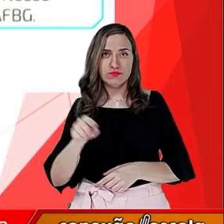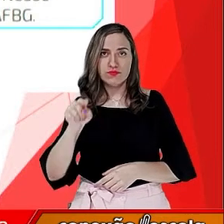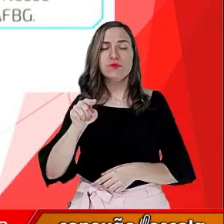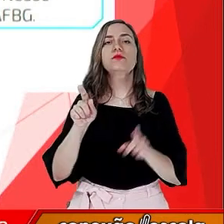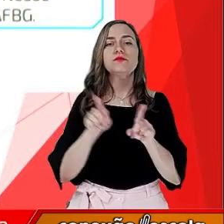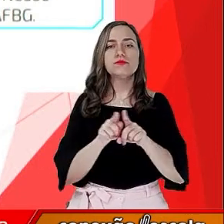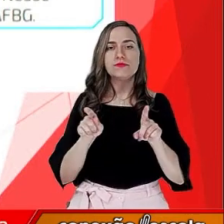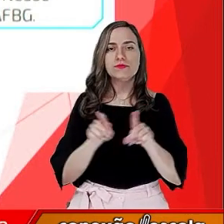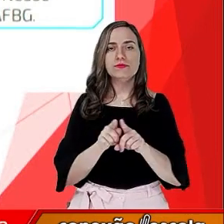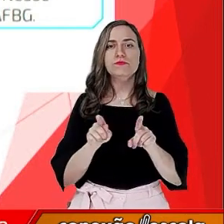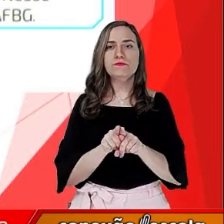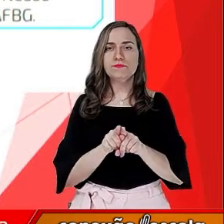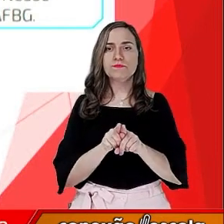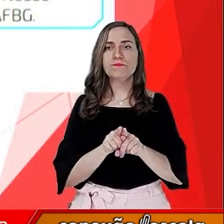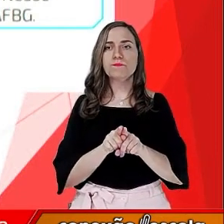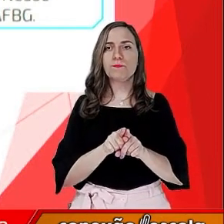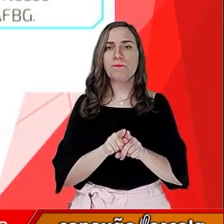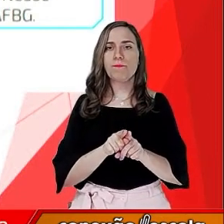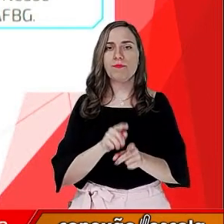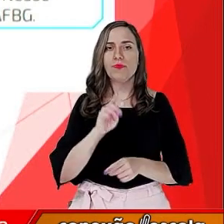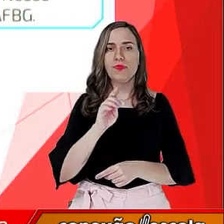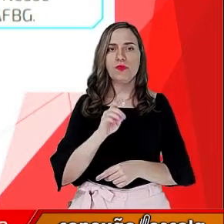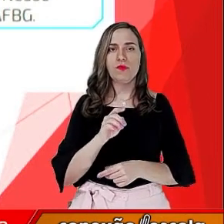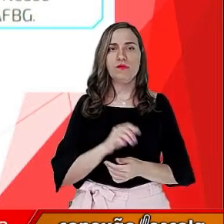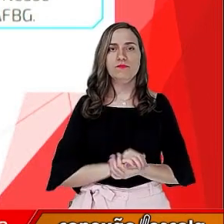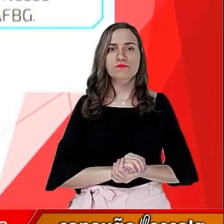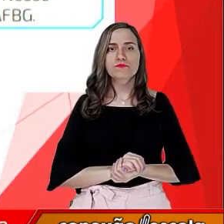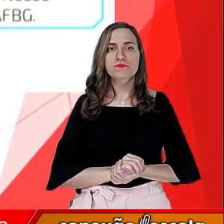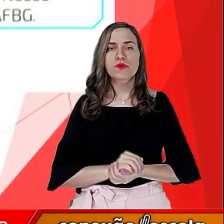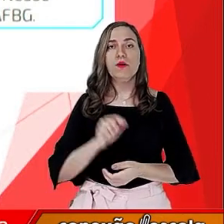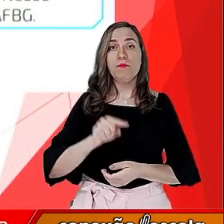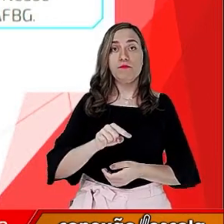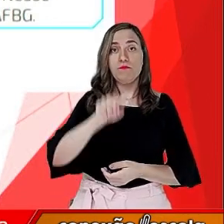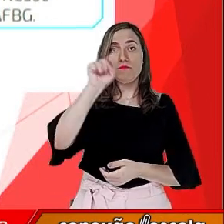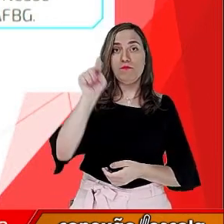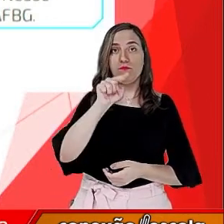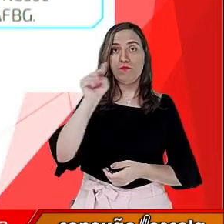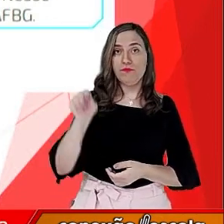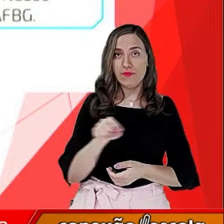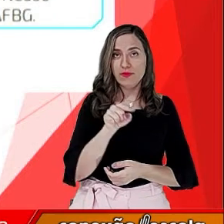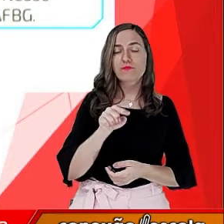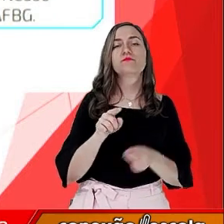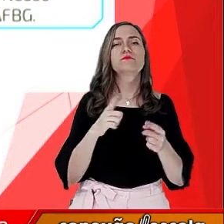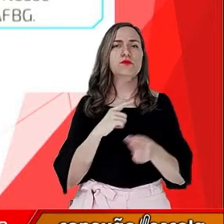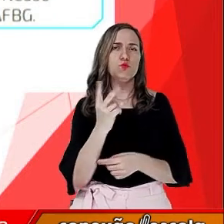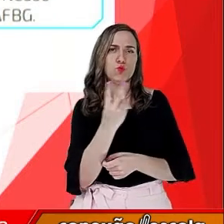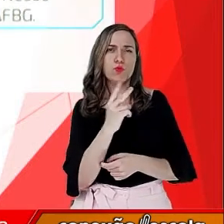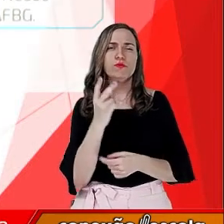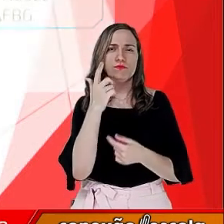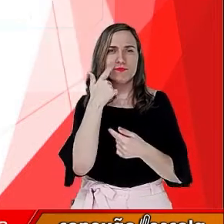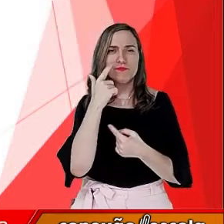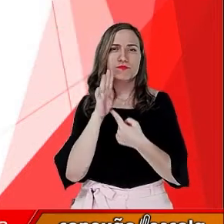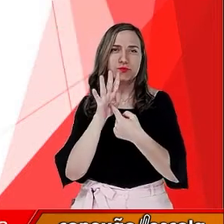situações, nós vamos pensar a partir do ângulo alfa. Acompanhe, então.